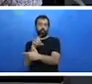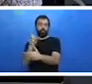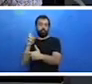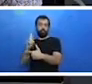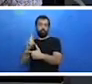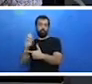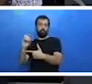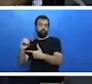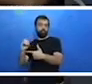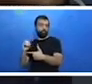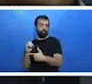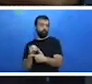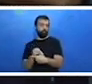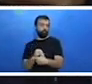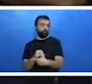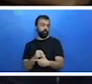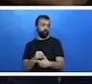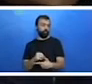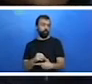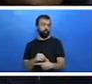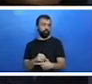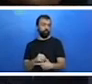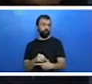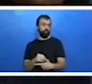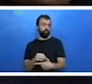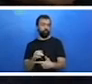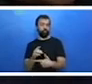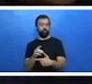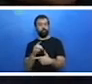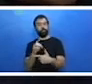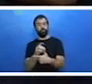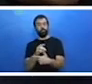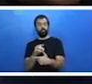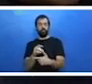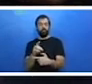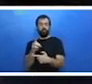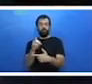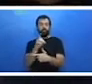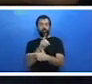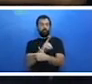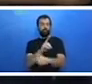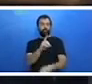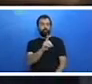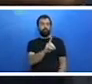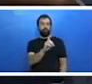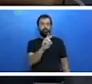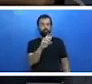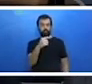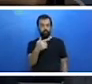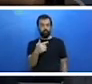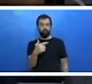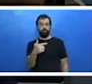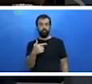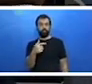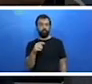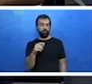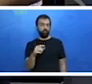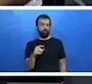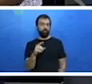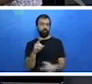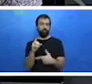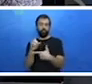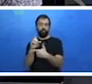professora explicou que todo número inteiro acaba na vírgula. E quando eu divido por 10,